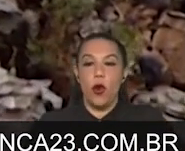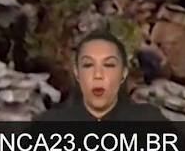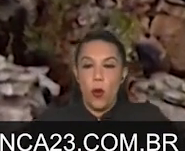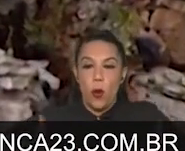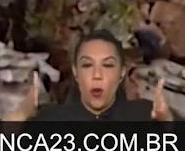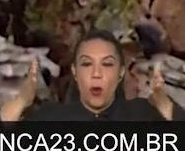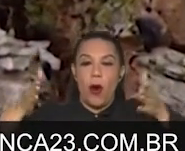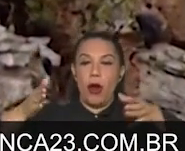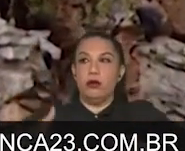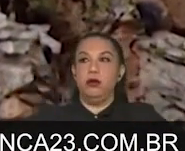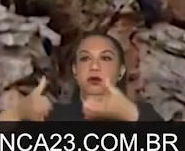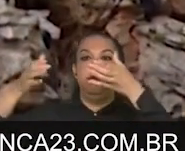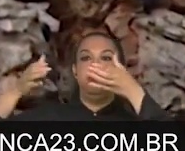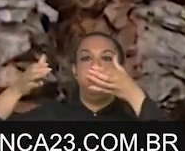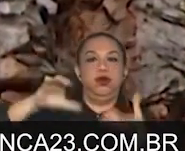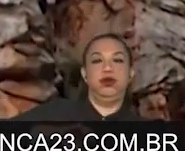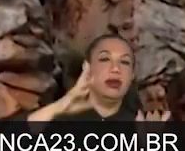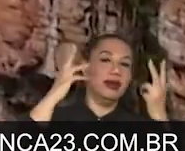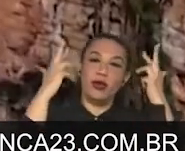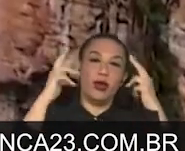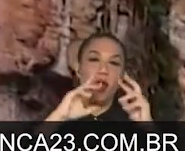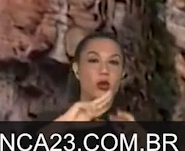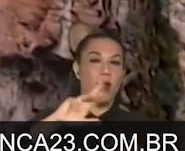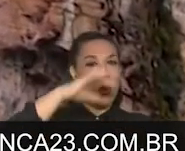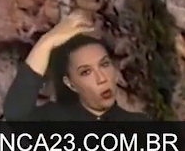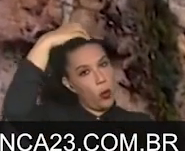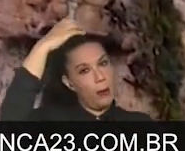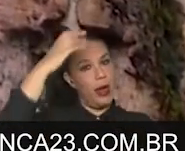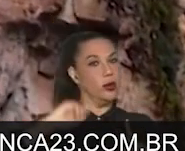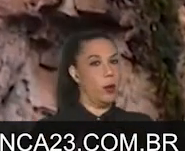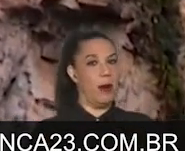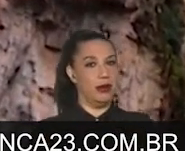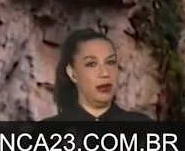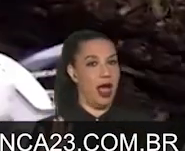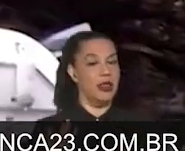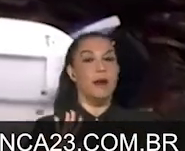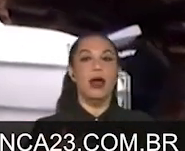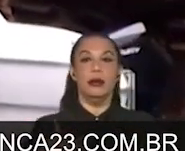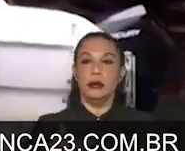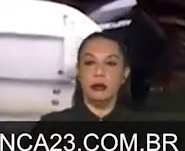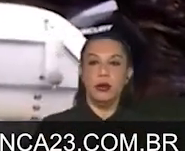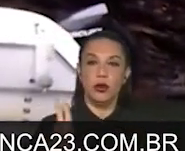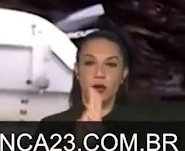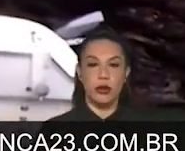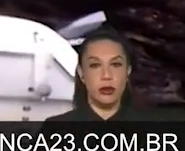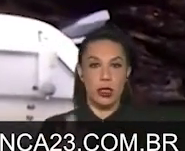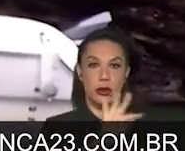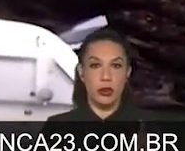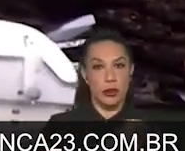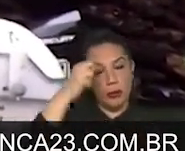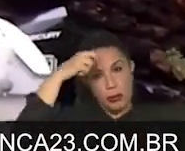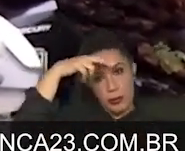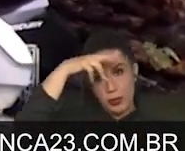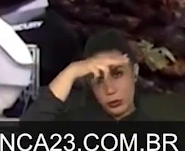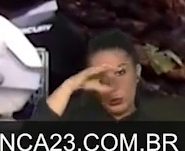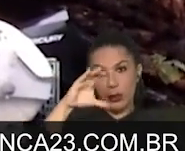se deu por eventos naturais, sem influência de ação humana. Ao longo do resto do ano, universidades e técnicos da Prefeitura de